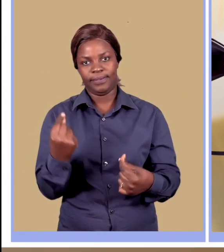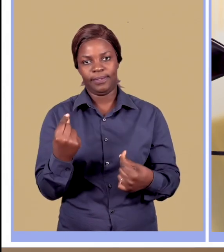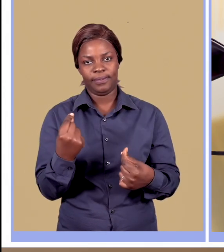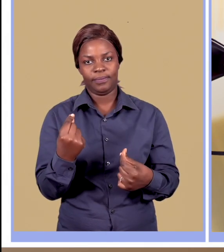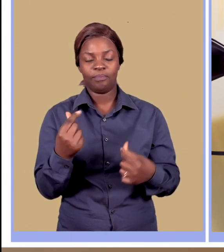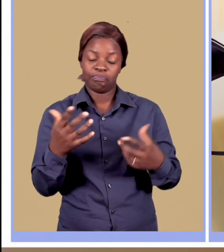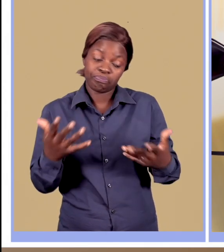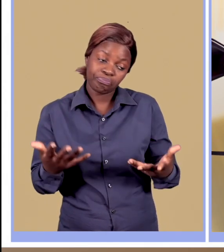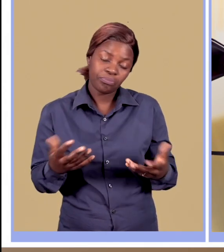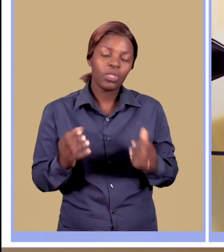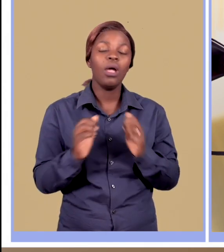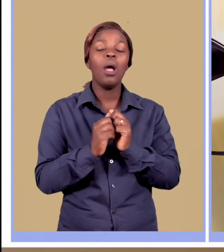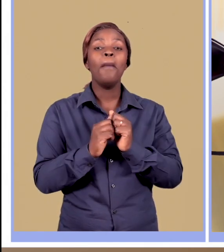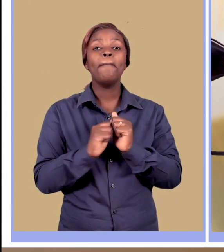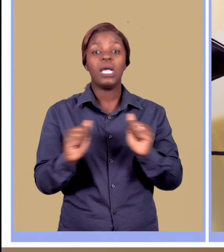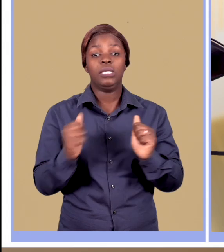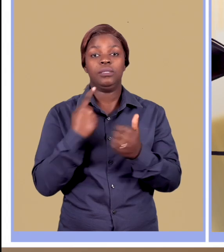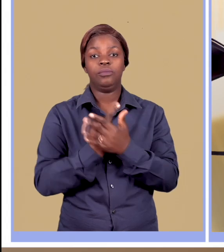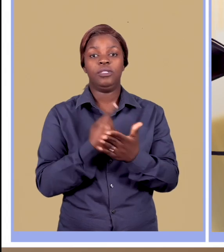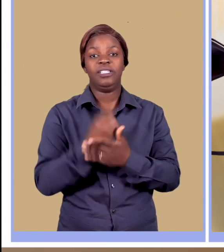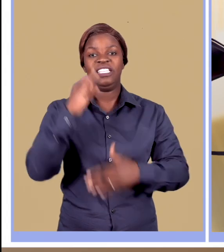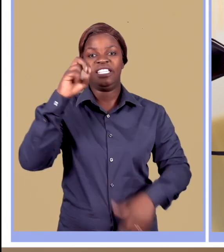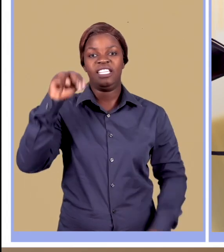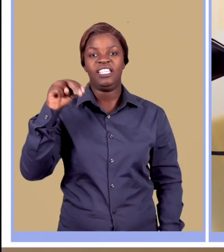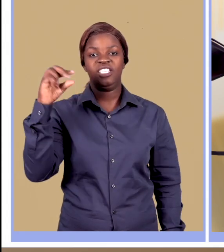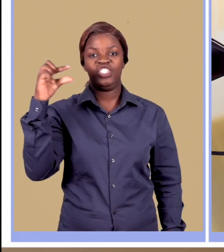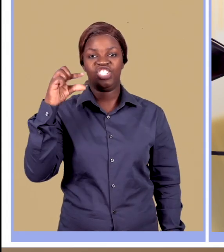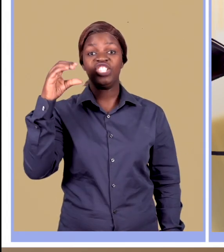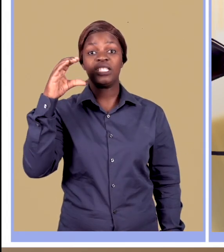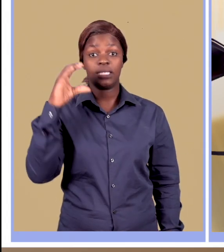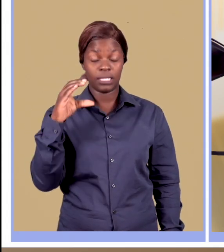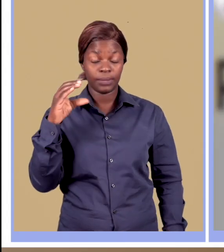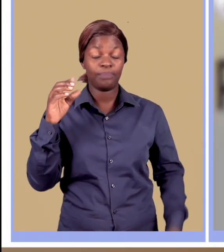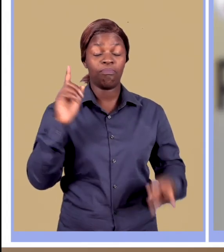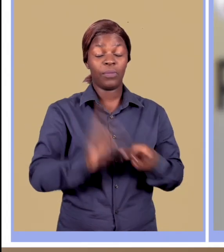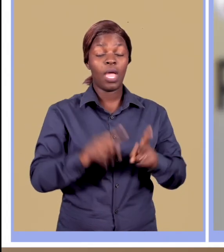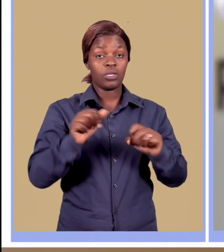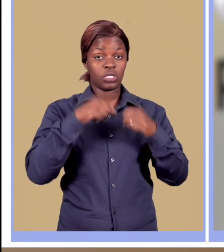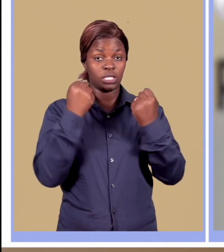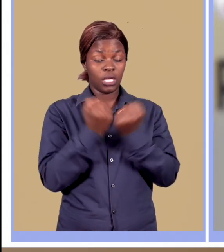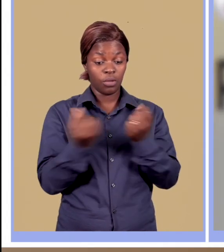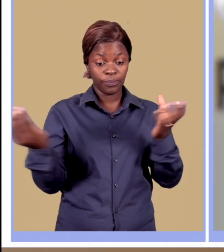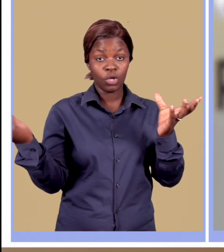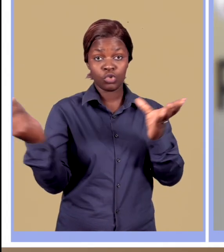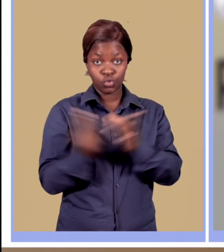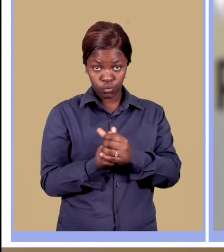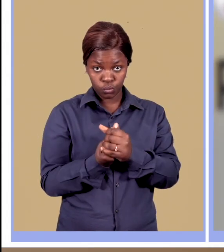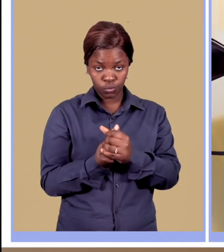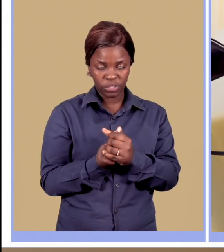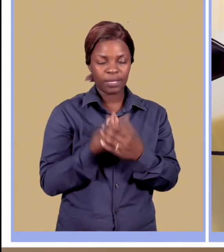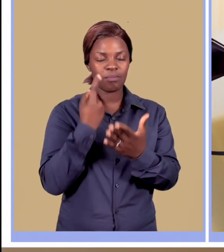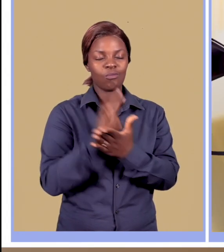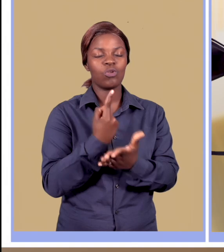necessário que a nível da ONGC, em parceria com a associação, tenha um